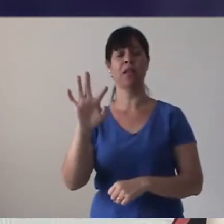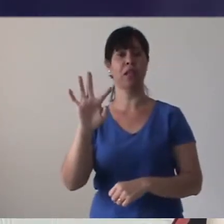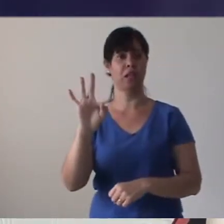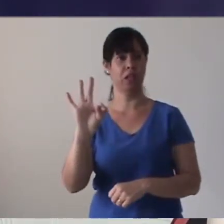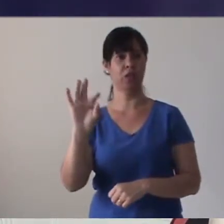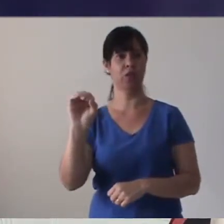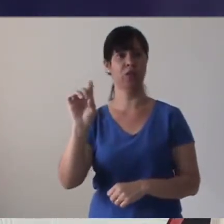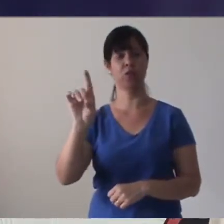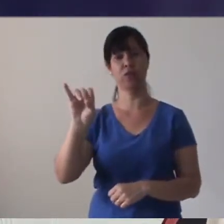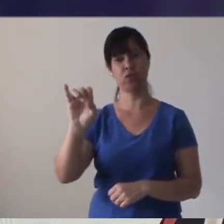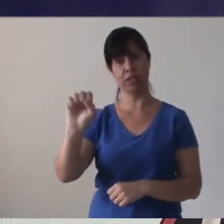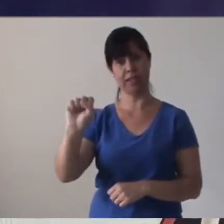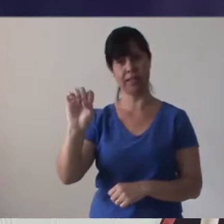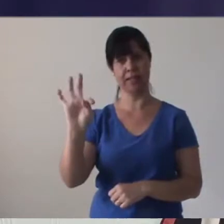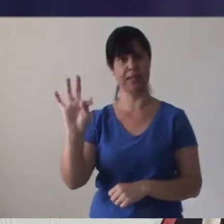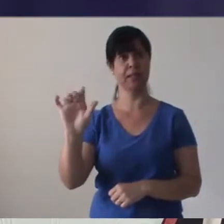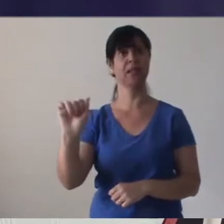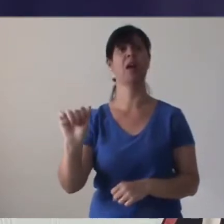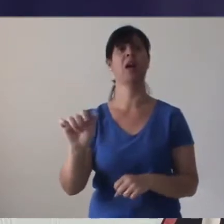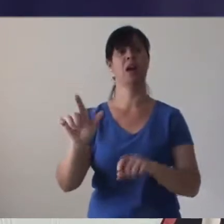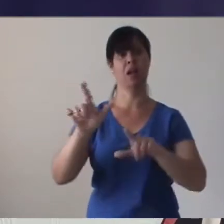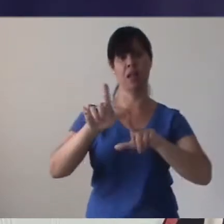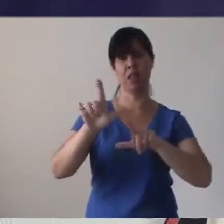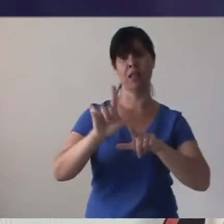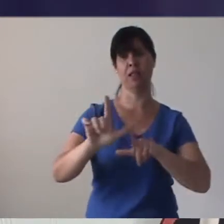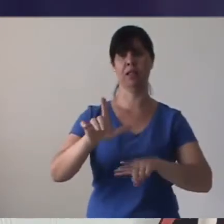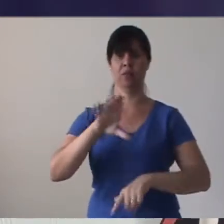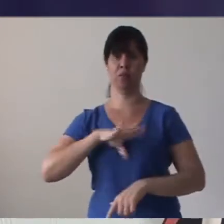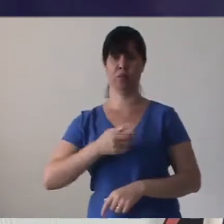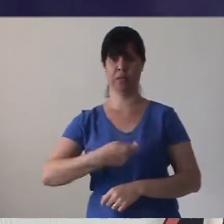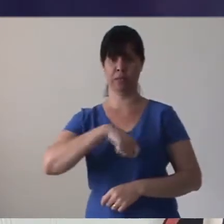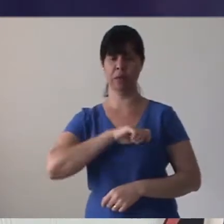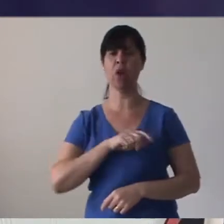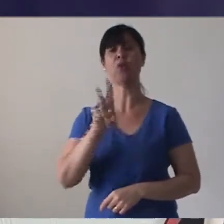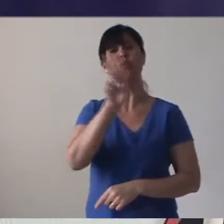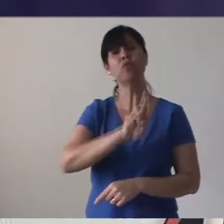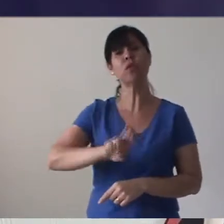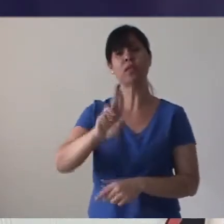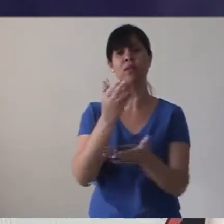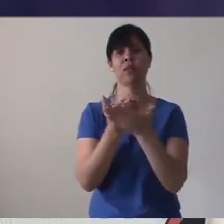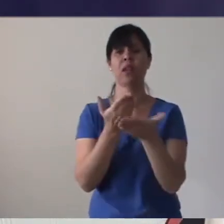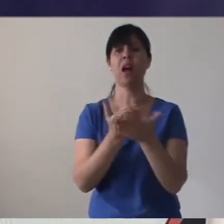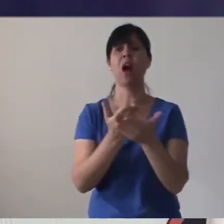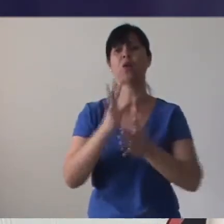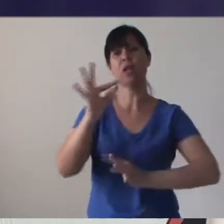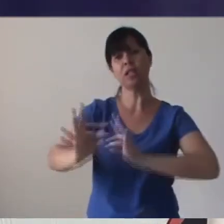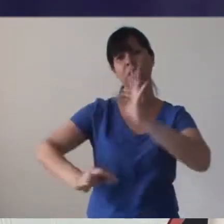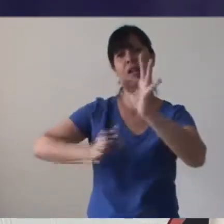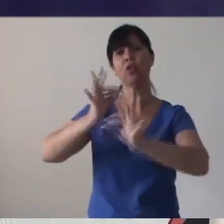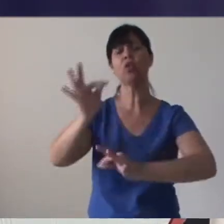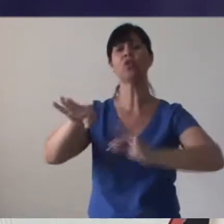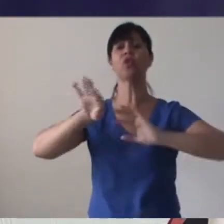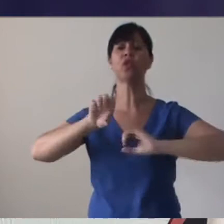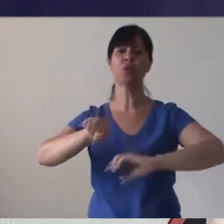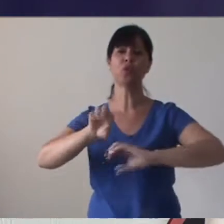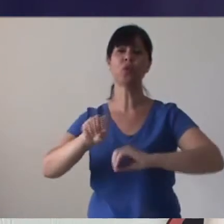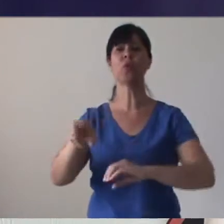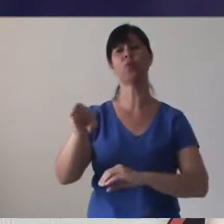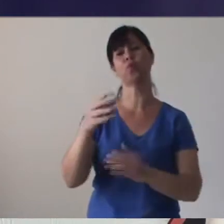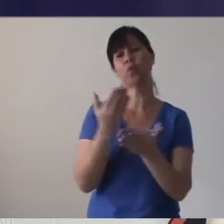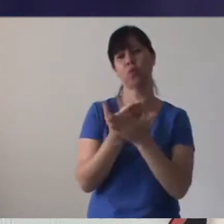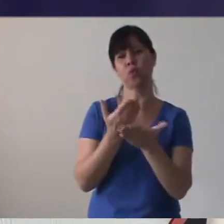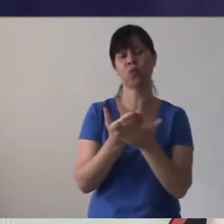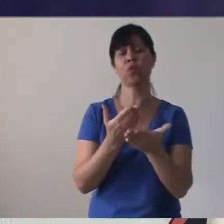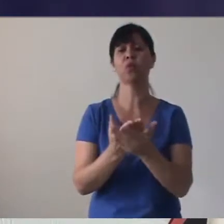Português e Espanhol, e uso nas minhas aulas as tecnologias no uso de no